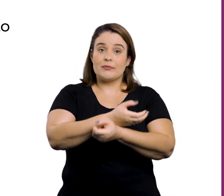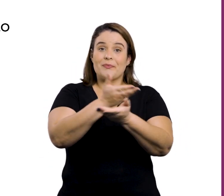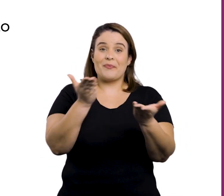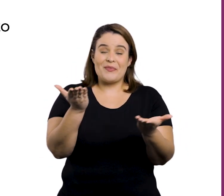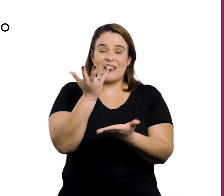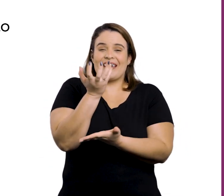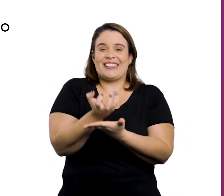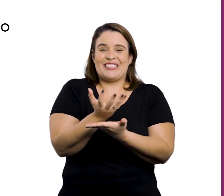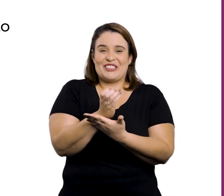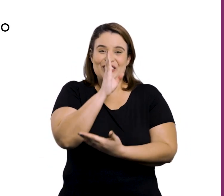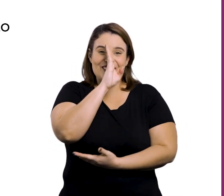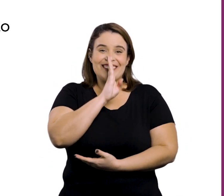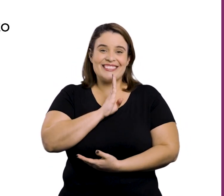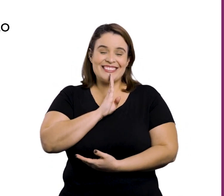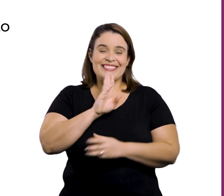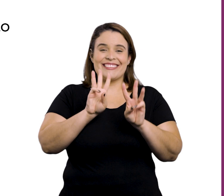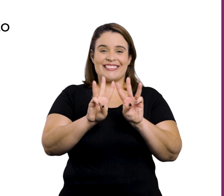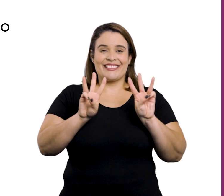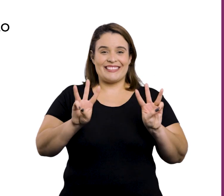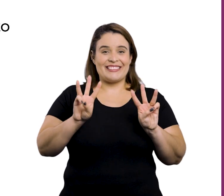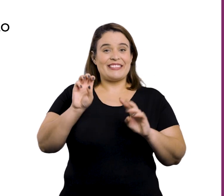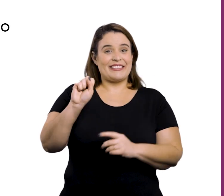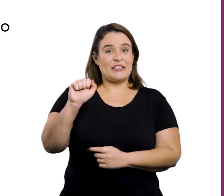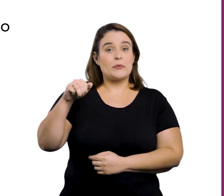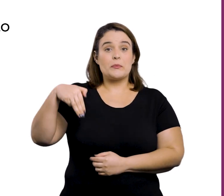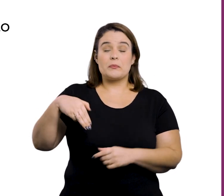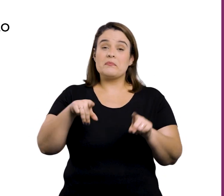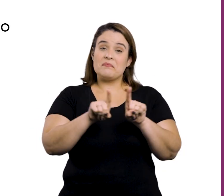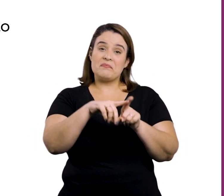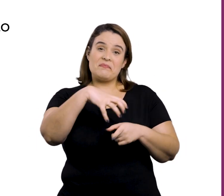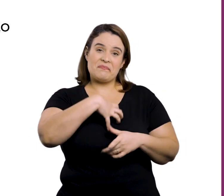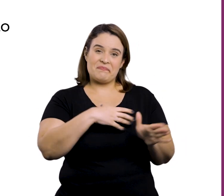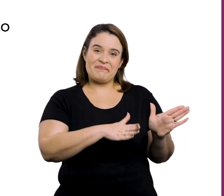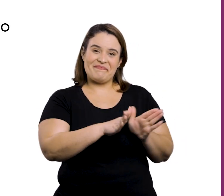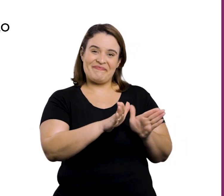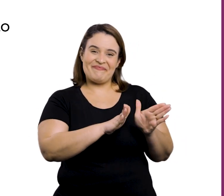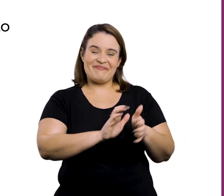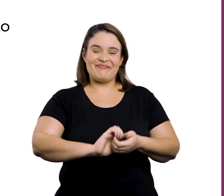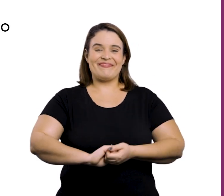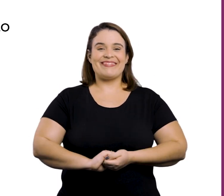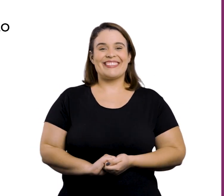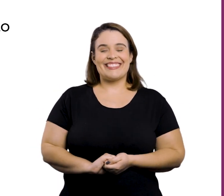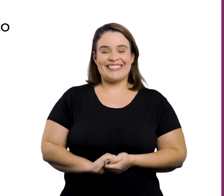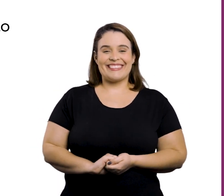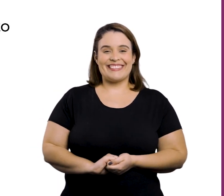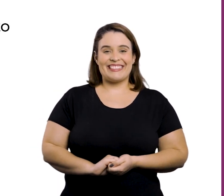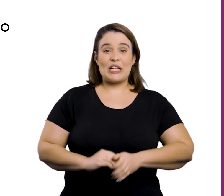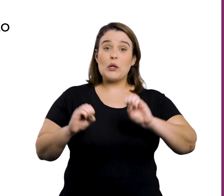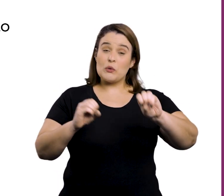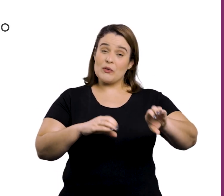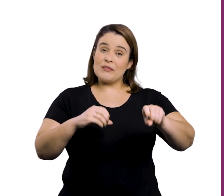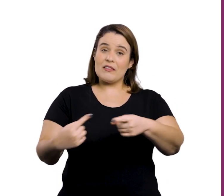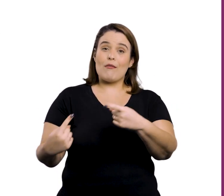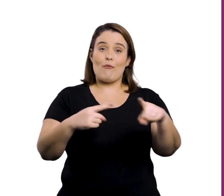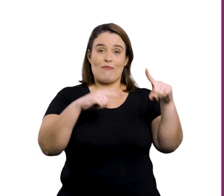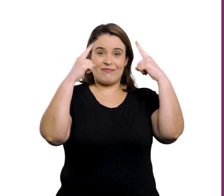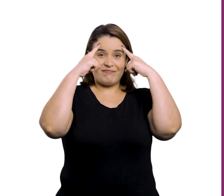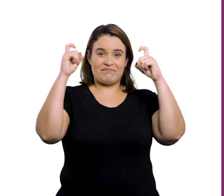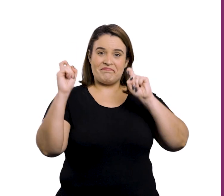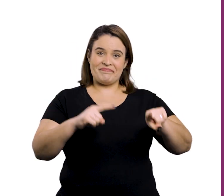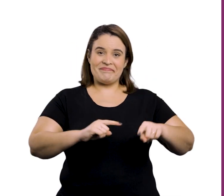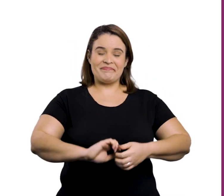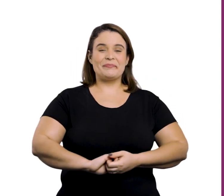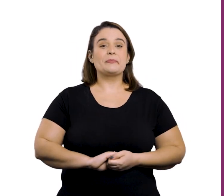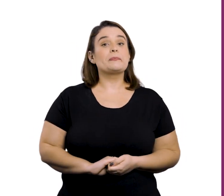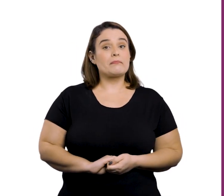Eles serão disponibilizados para download gratuito pelo site da SAM e também em versão acessível. Educação